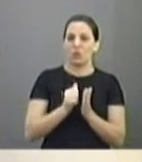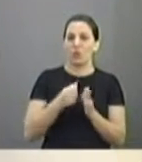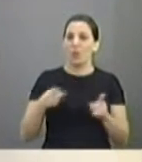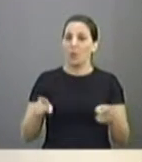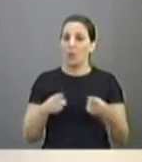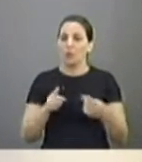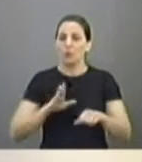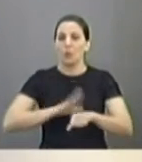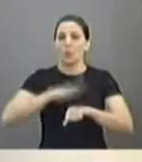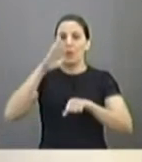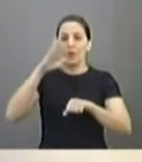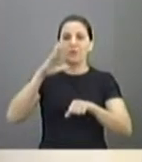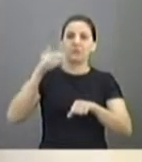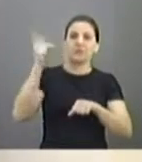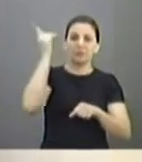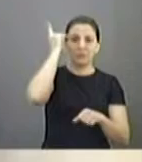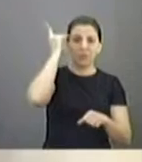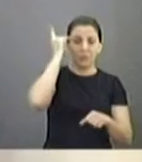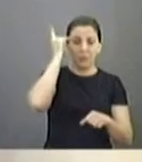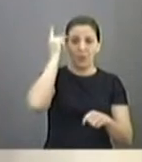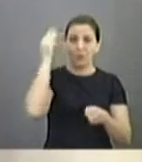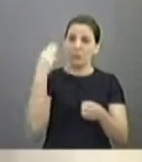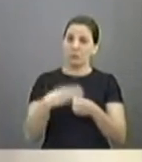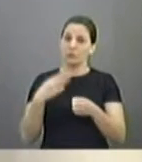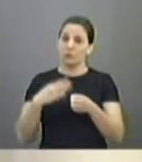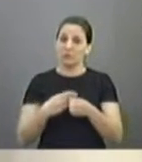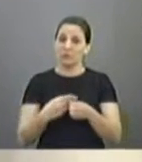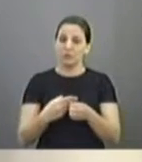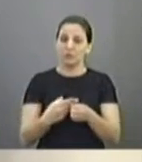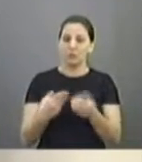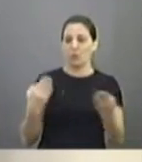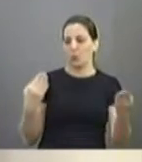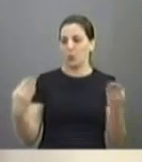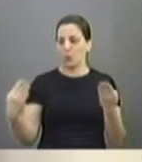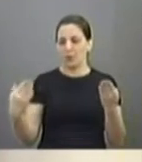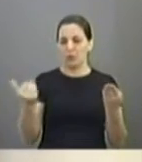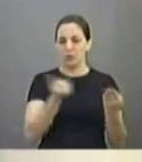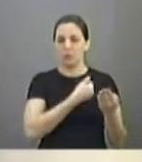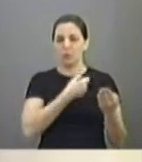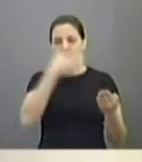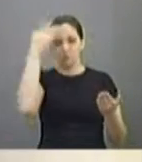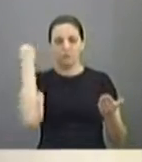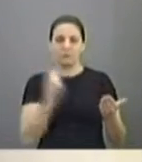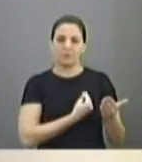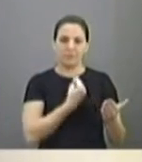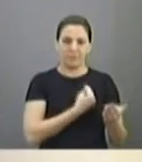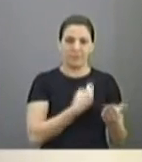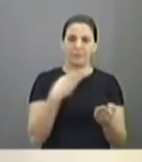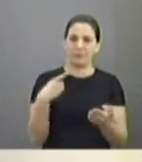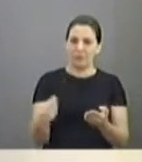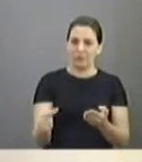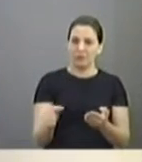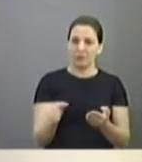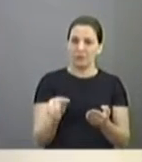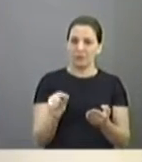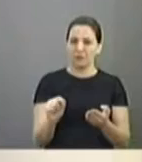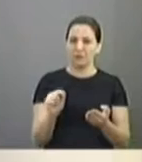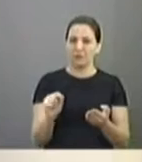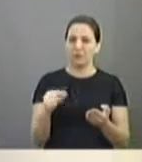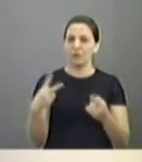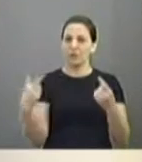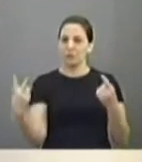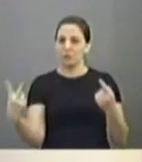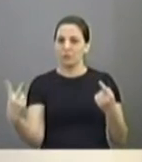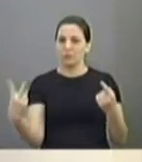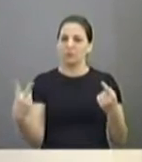que São Paulo, por exemplo, proporcionalmente ao seu número de habitantes, e a gente tem uma dificuldade muito grande em poder investir e fomentar essas duas áreas,